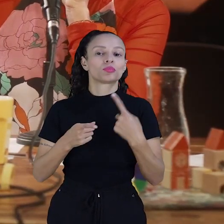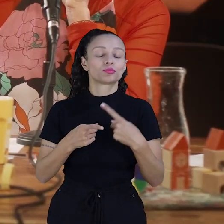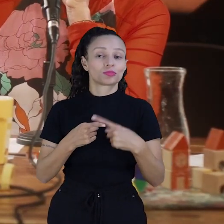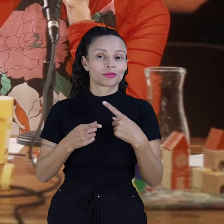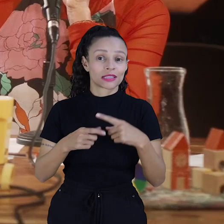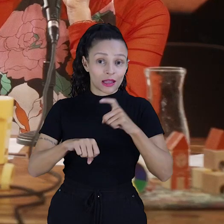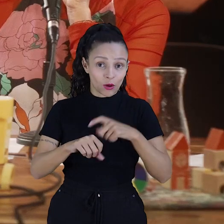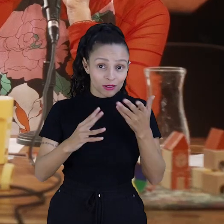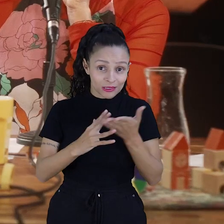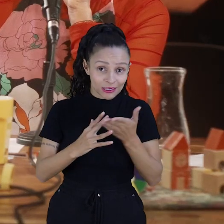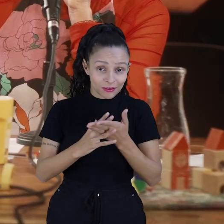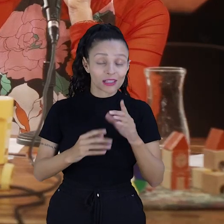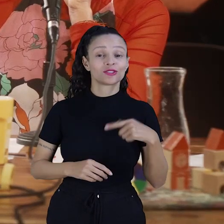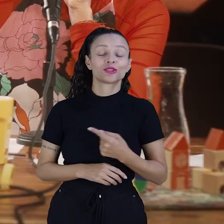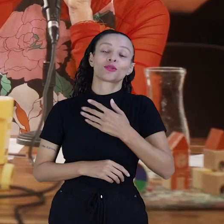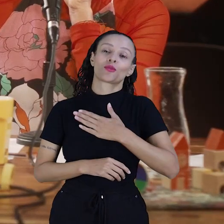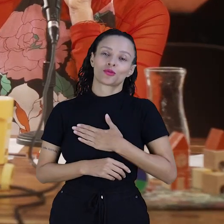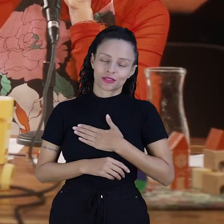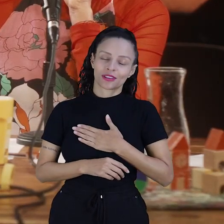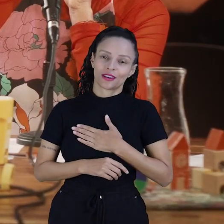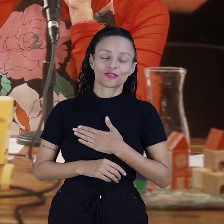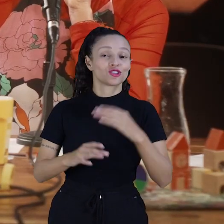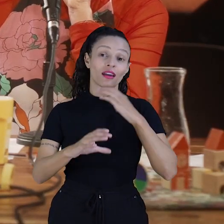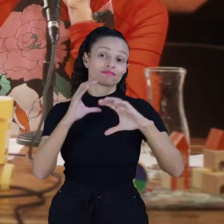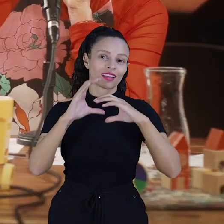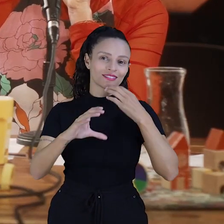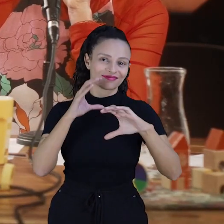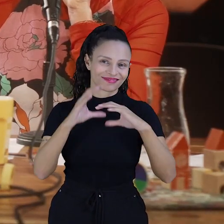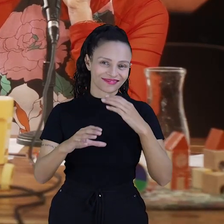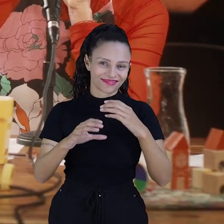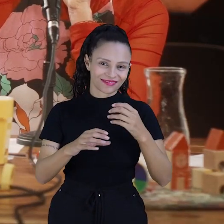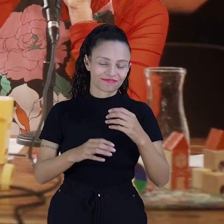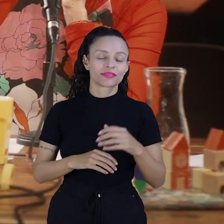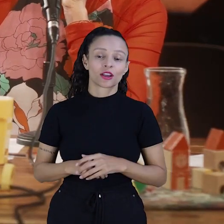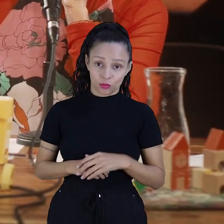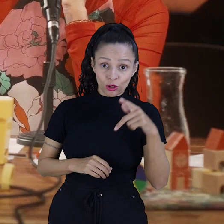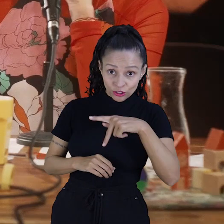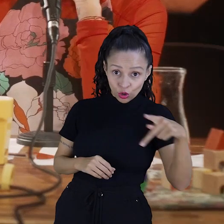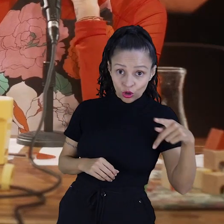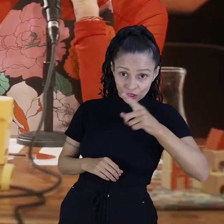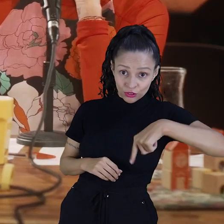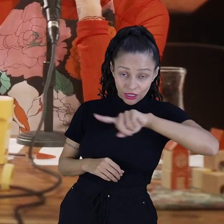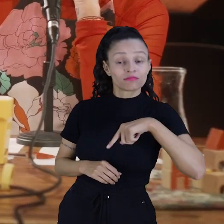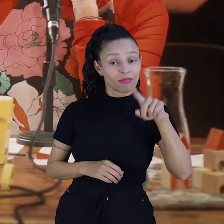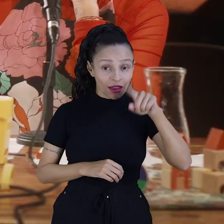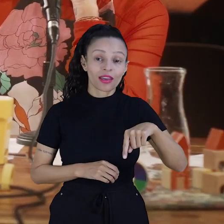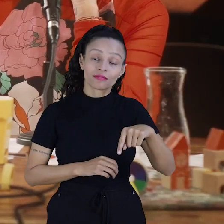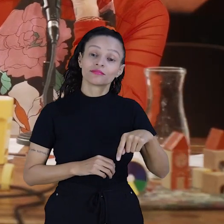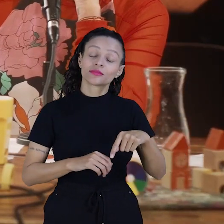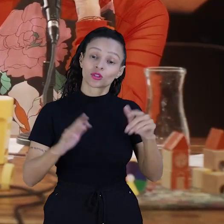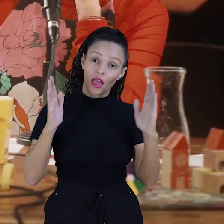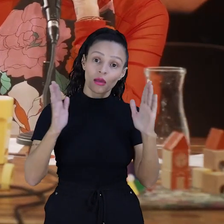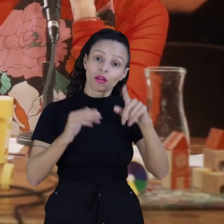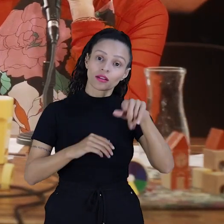versão, porque na hora do intervalo a gente gostava de cantar para as crianças. Os professores,